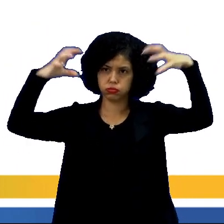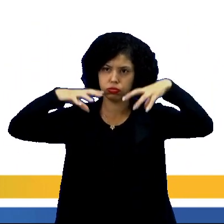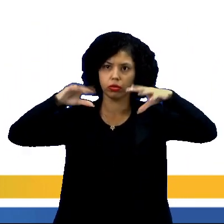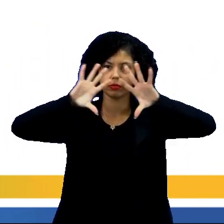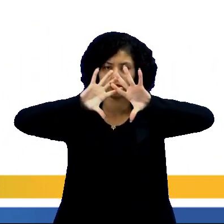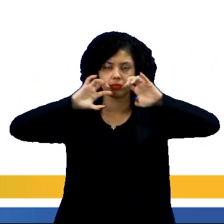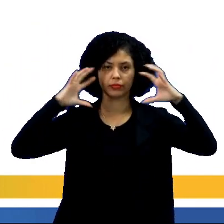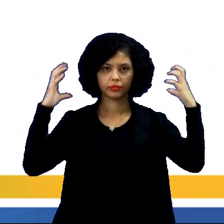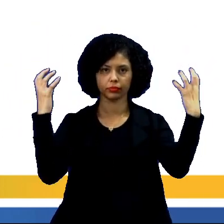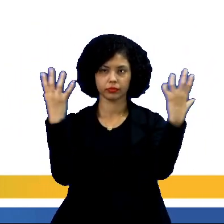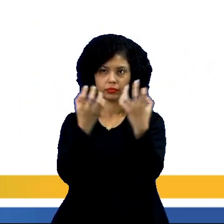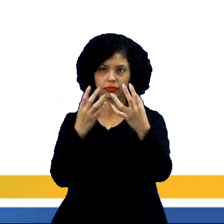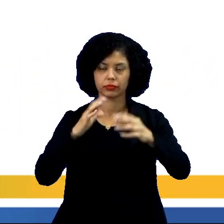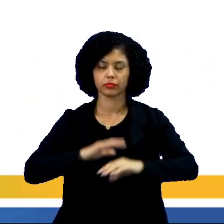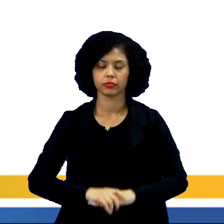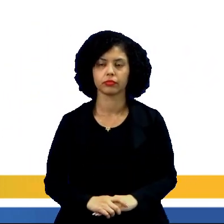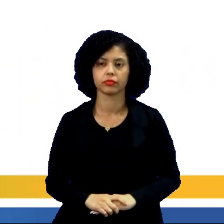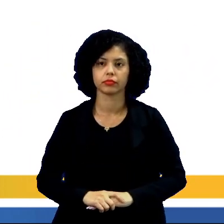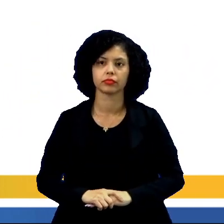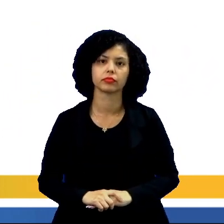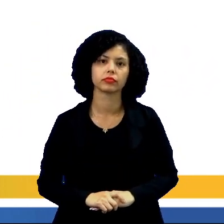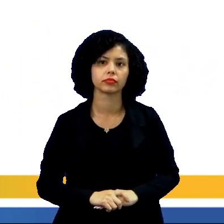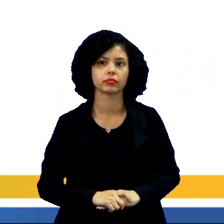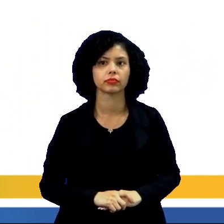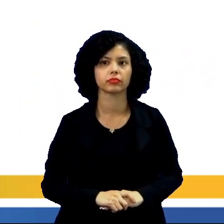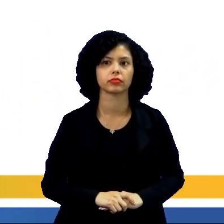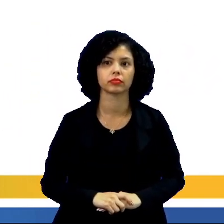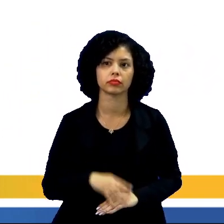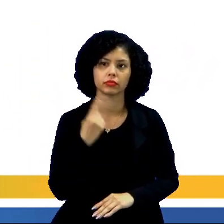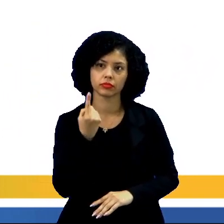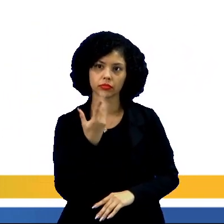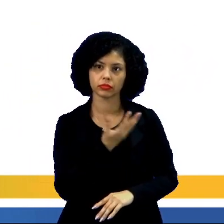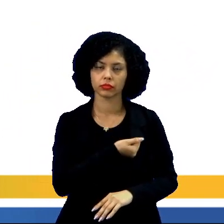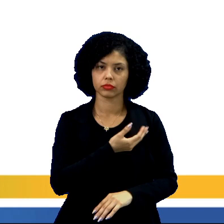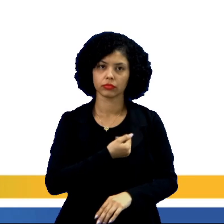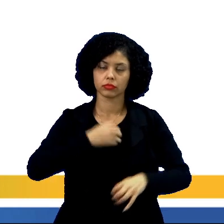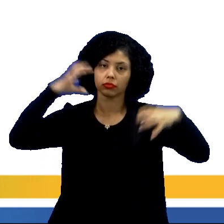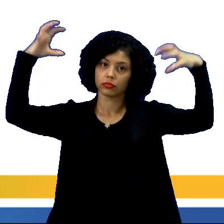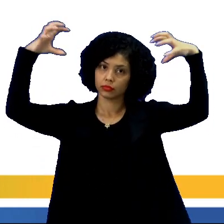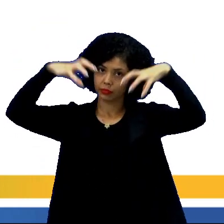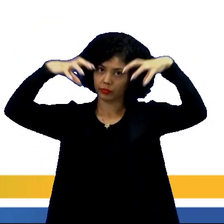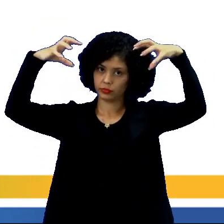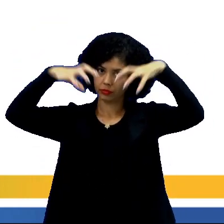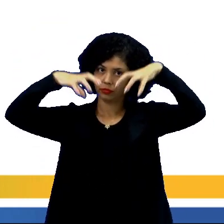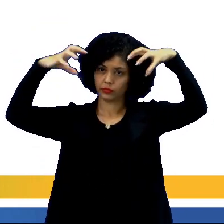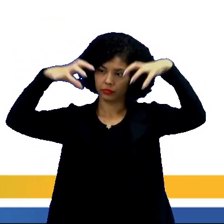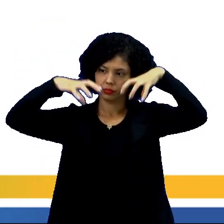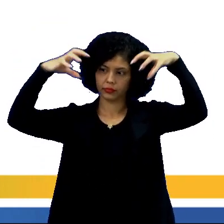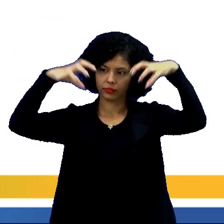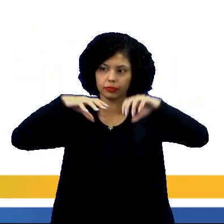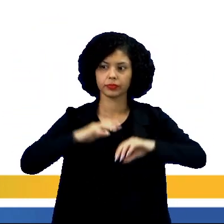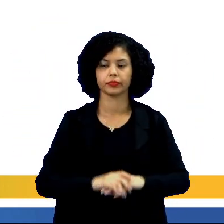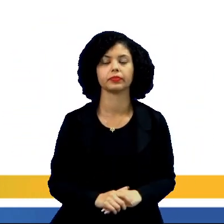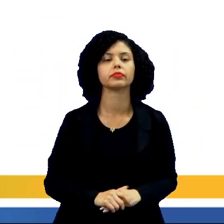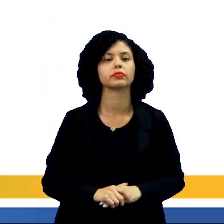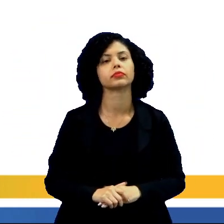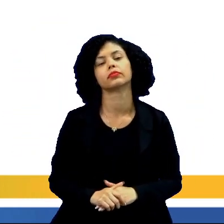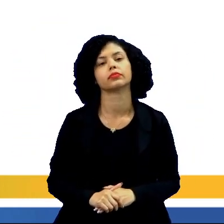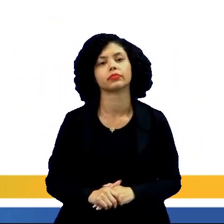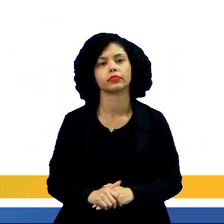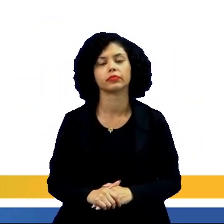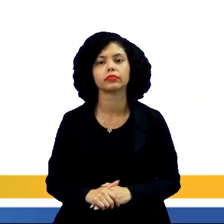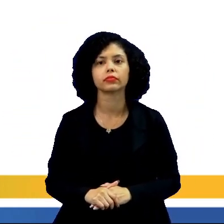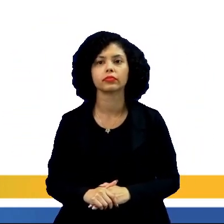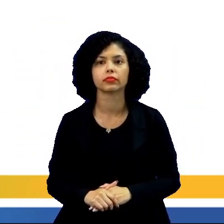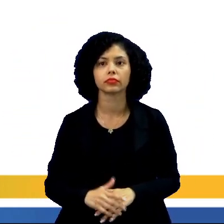alternativa C, você está correto, tá? O número 1 ali, ele representa a precipitação, tá? Ou